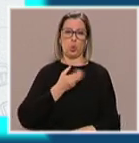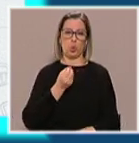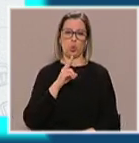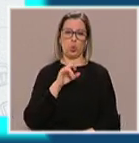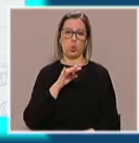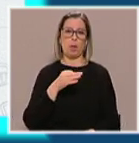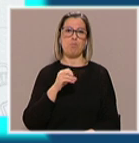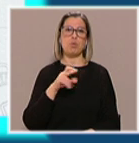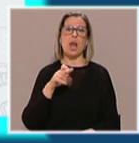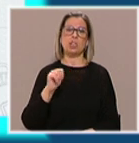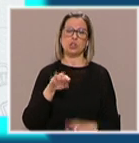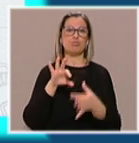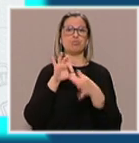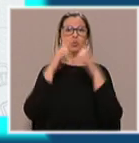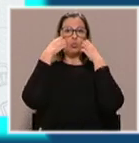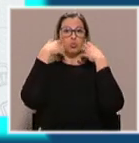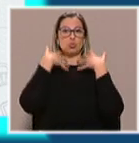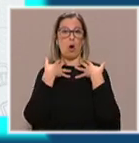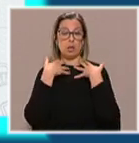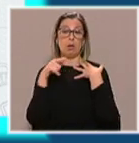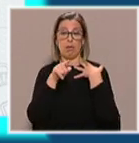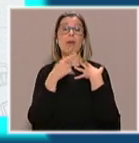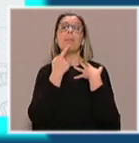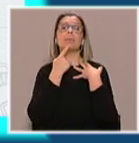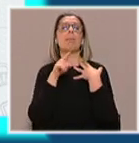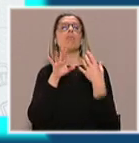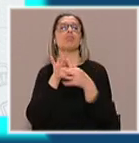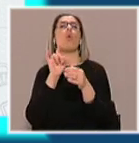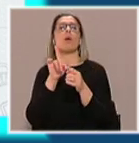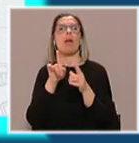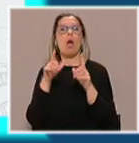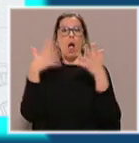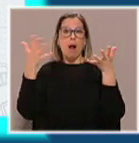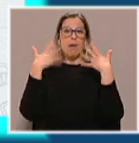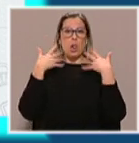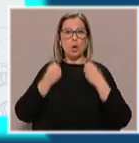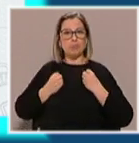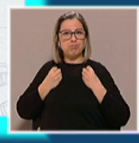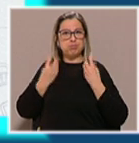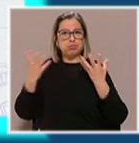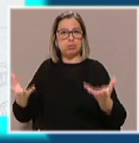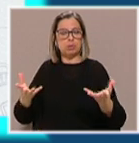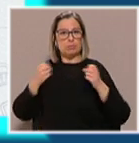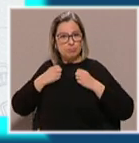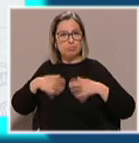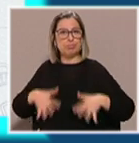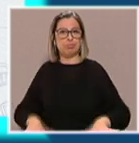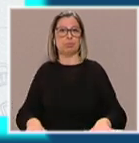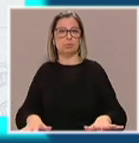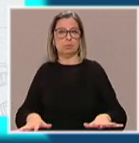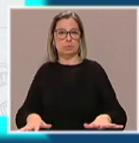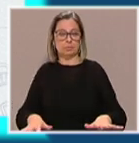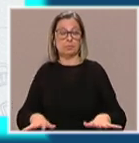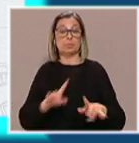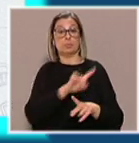este que vai permitir a libertação de calor. Para além disso, a resposta também é encaminhada para os